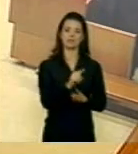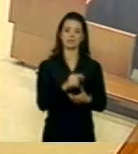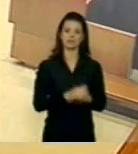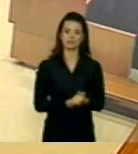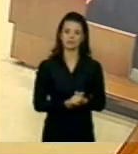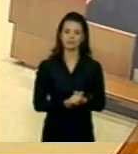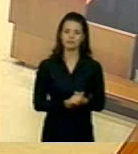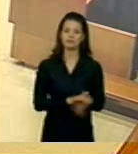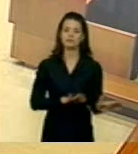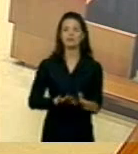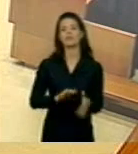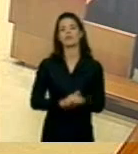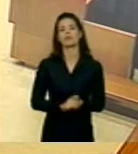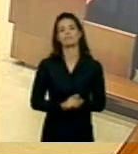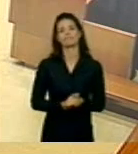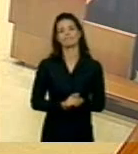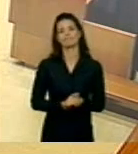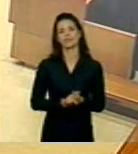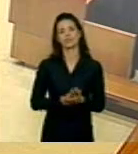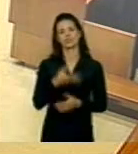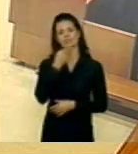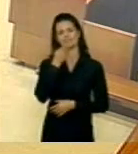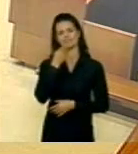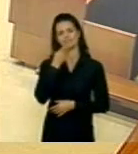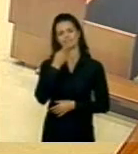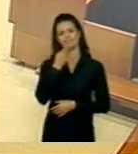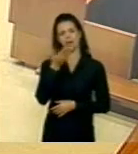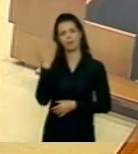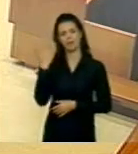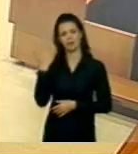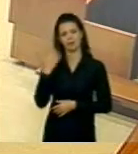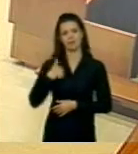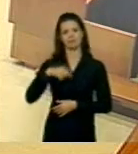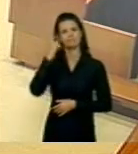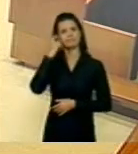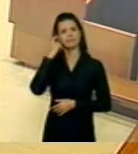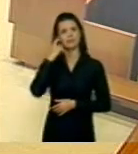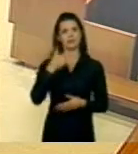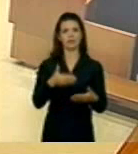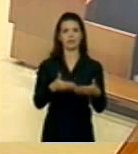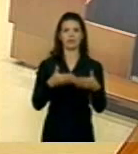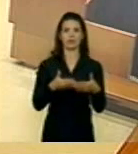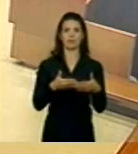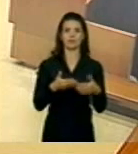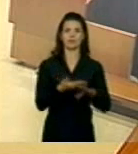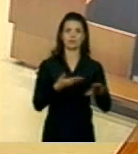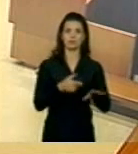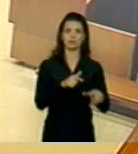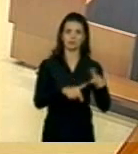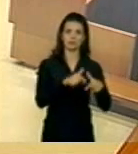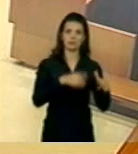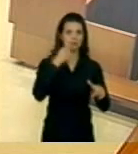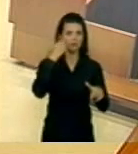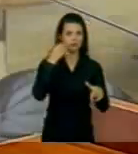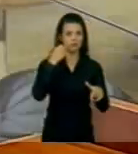Fala-se muito, e penso eu, que injustamente, das prerrogativas dos mandatos parlamentares. Em primeiro lugar, é bom de saber